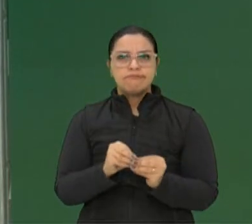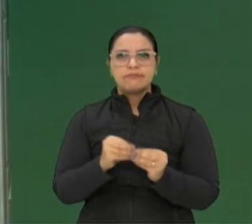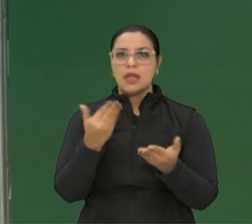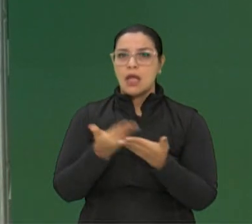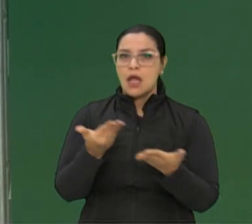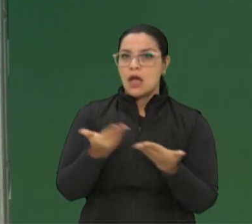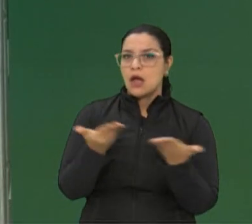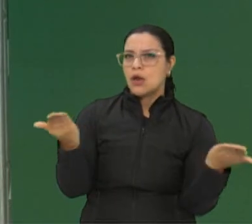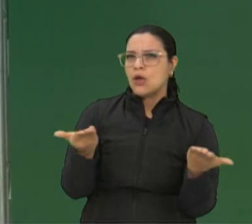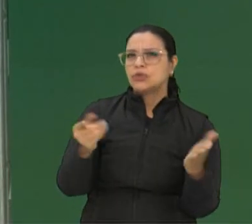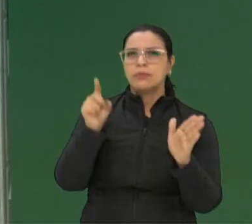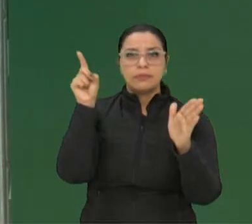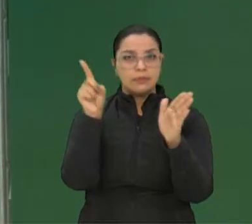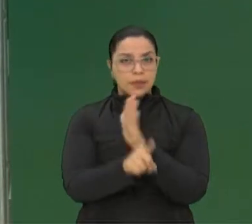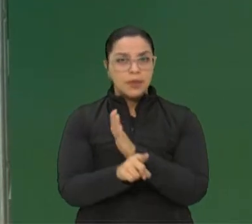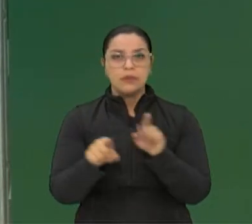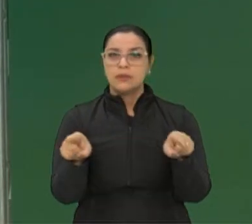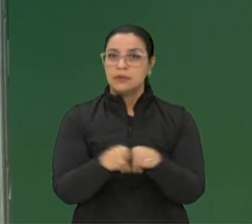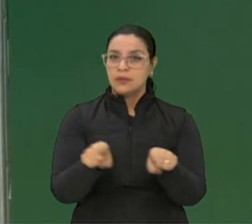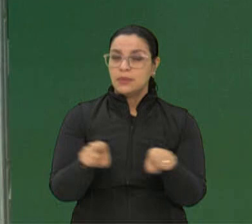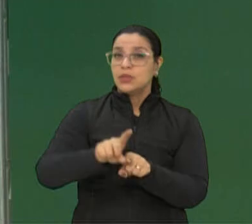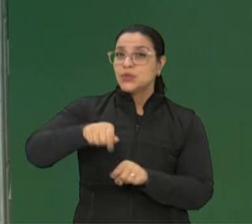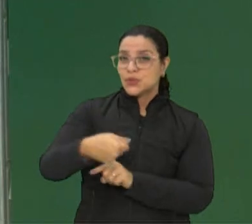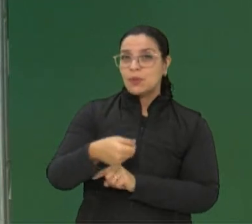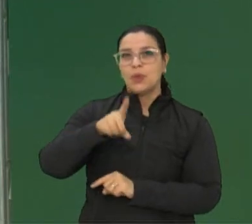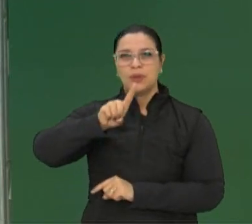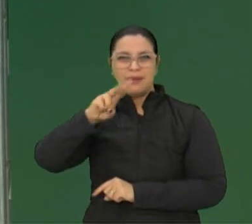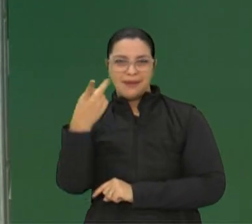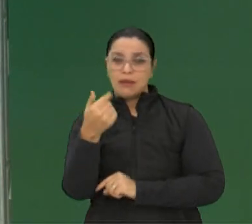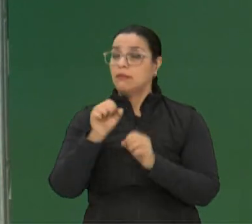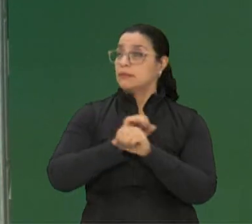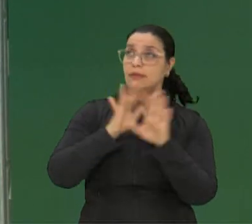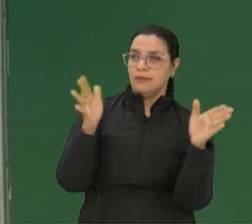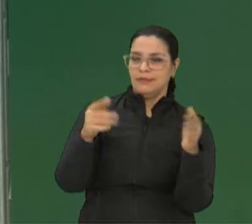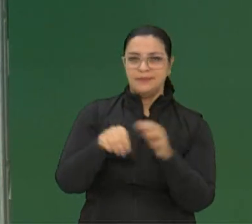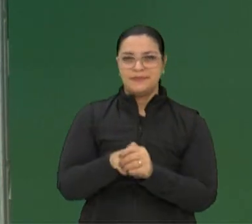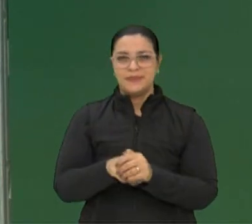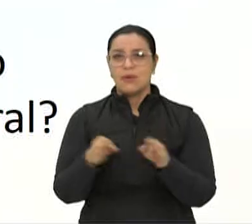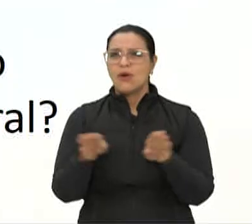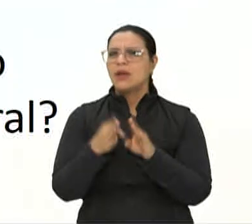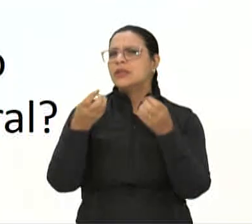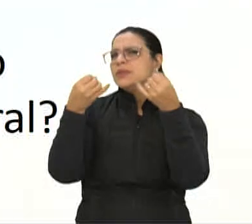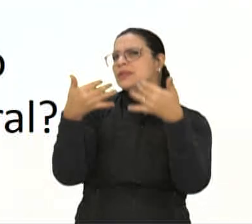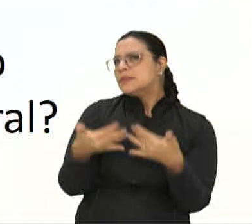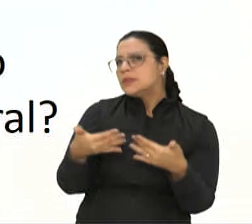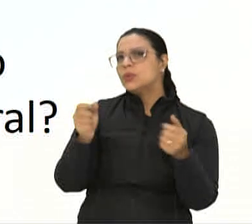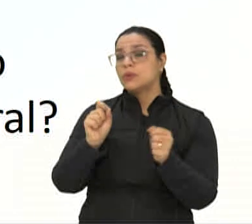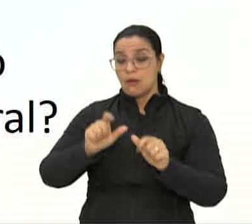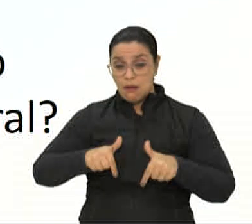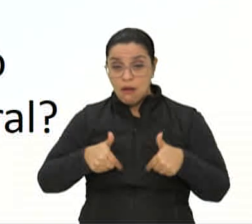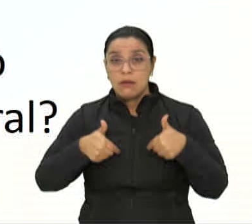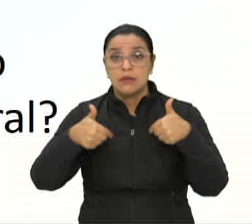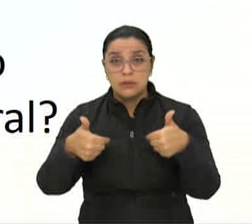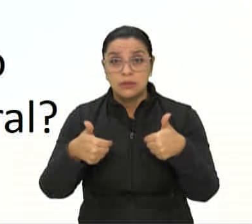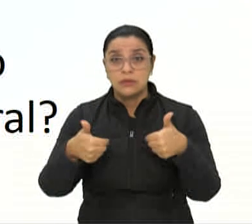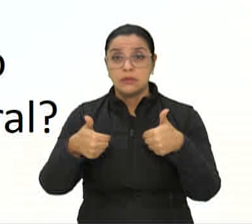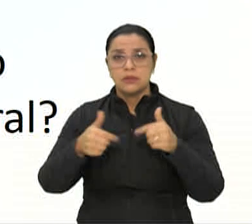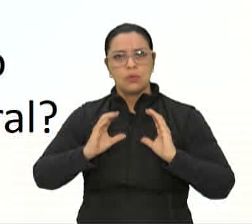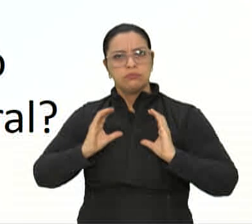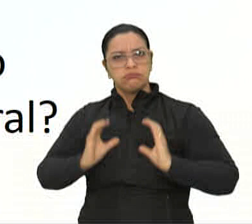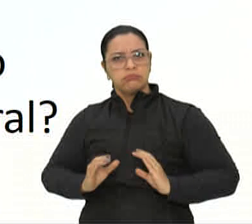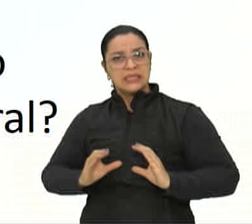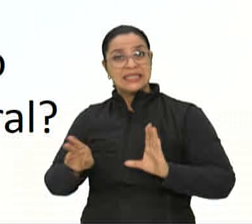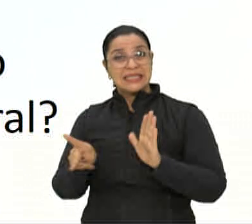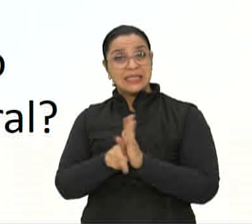de hoje, uma questão aí também sobre o David Hillman, claro, né? Quando declaramos que uma ação ou caráter